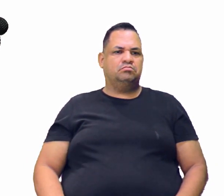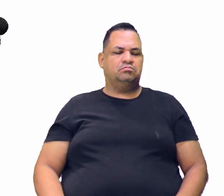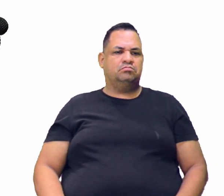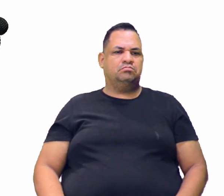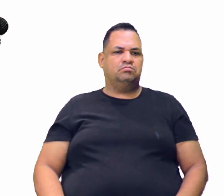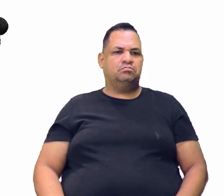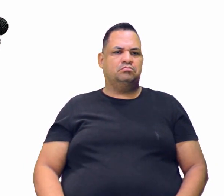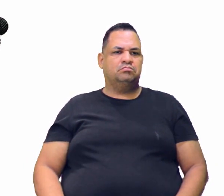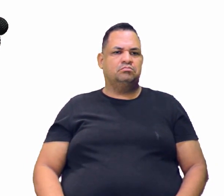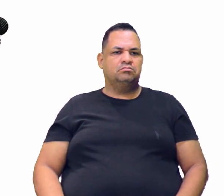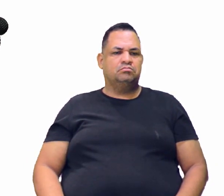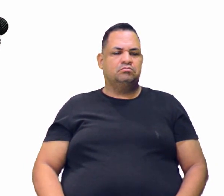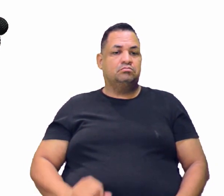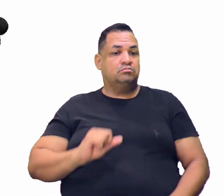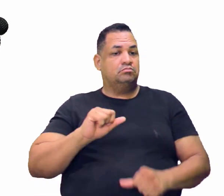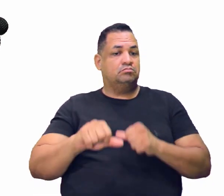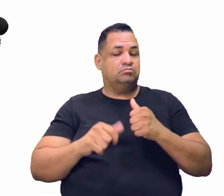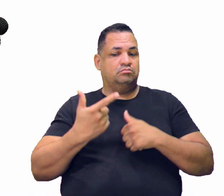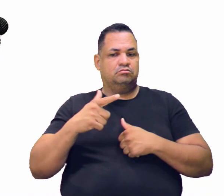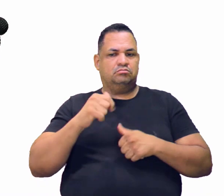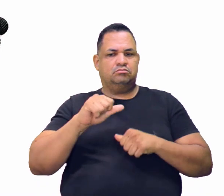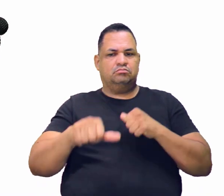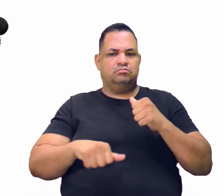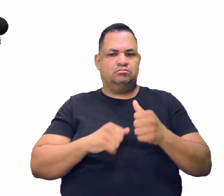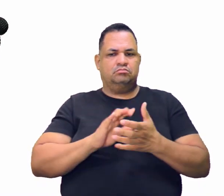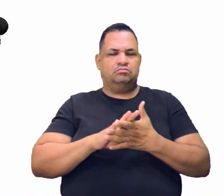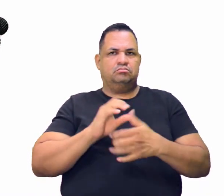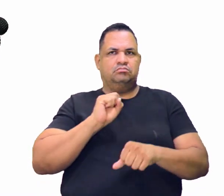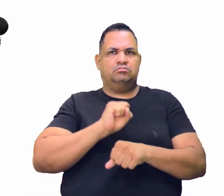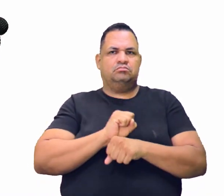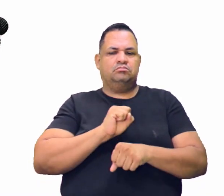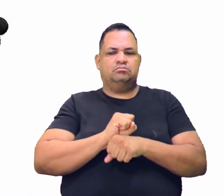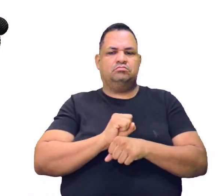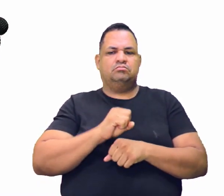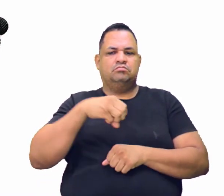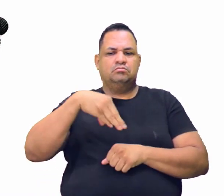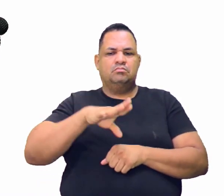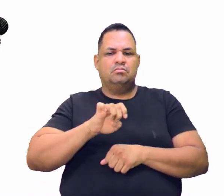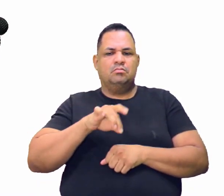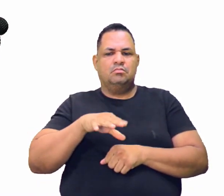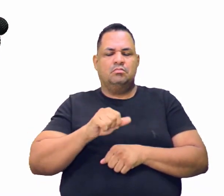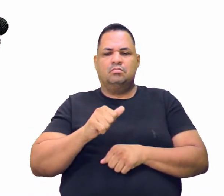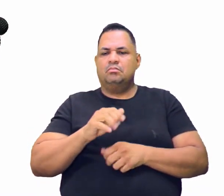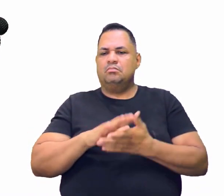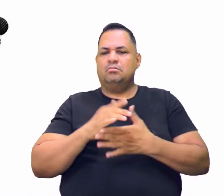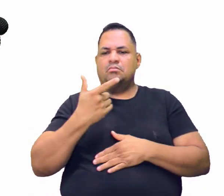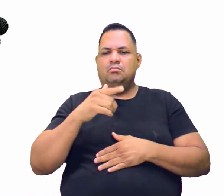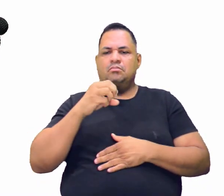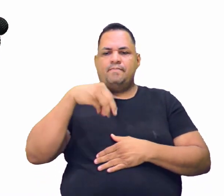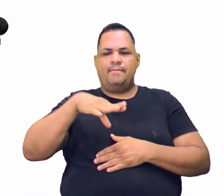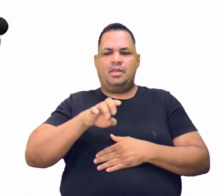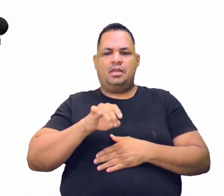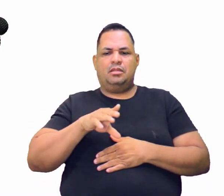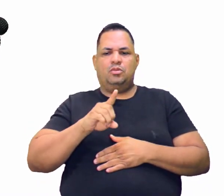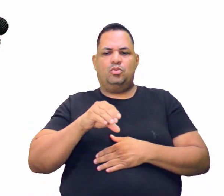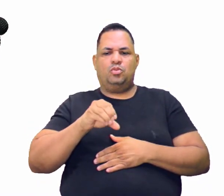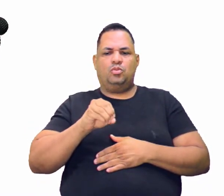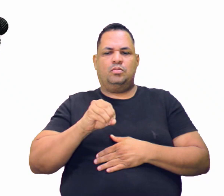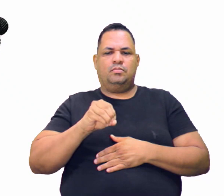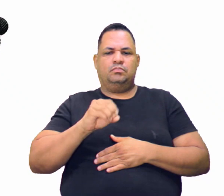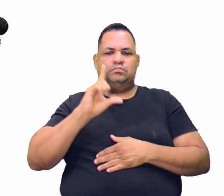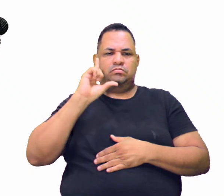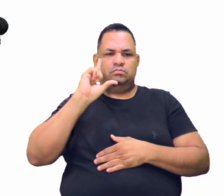é invariável. Nada de ficar falando assim, eu esperava menos ideia. Não tem isso. É menos